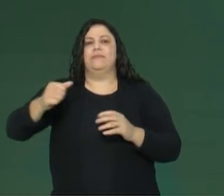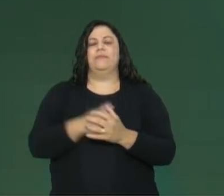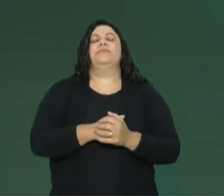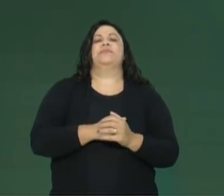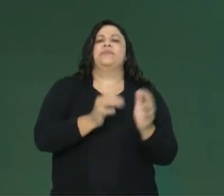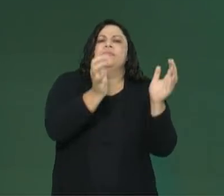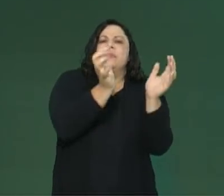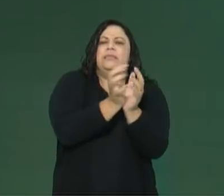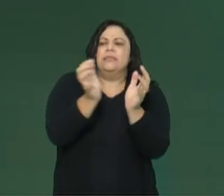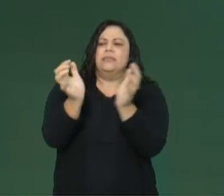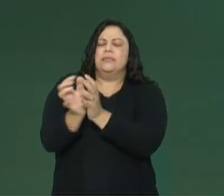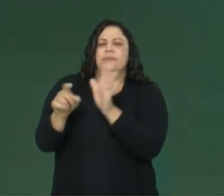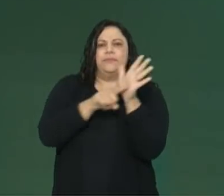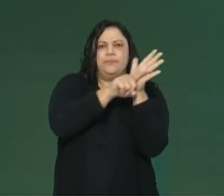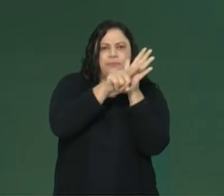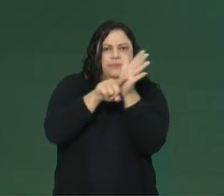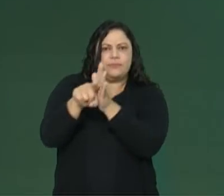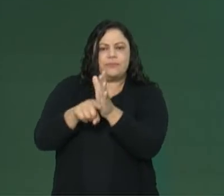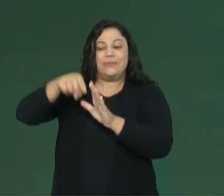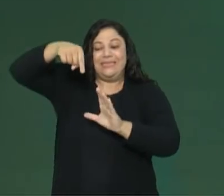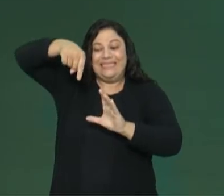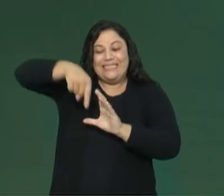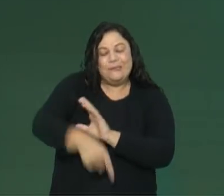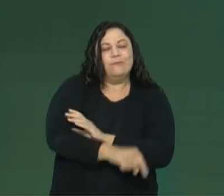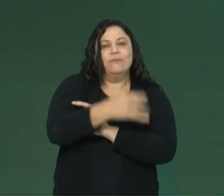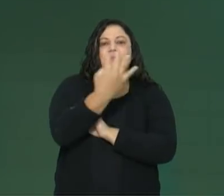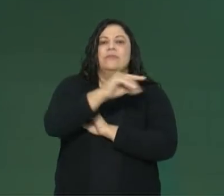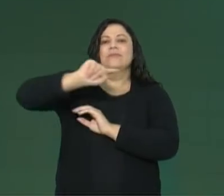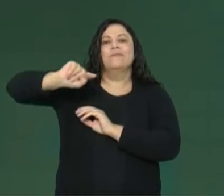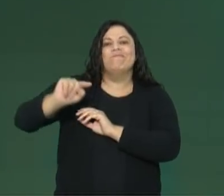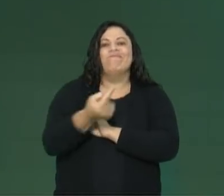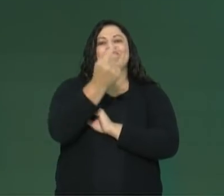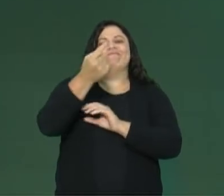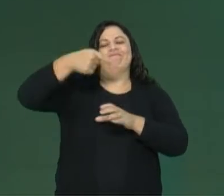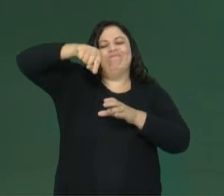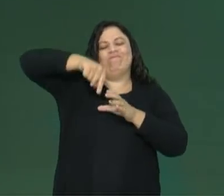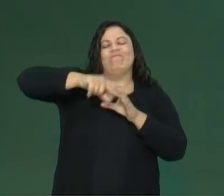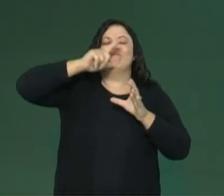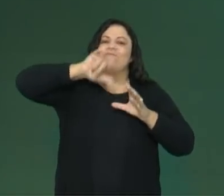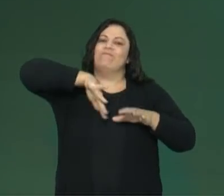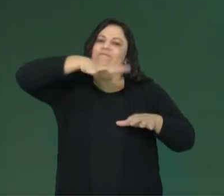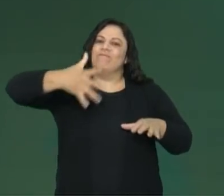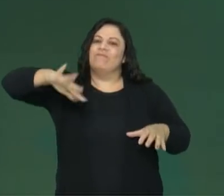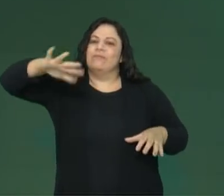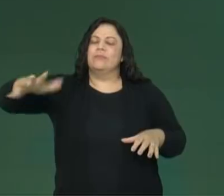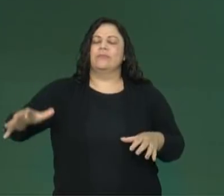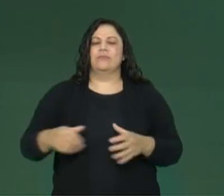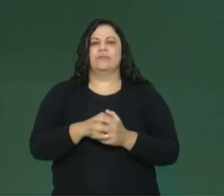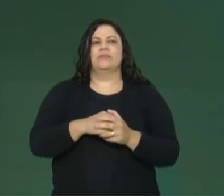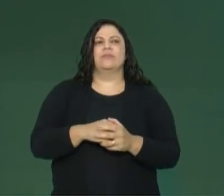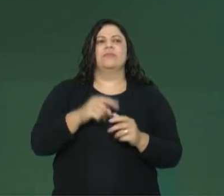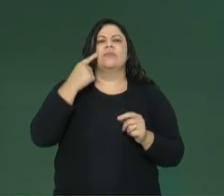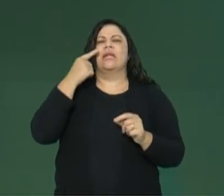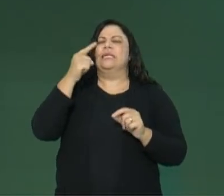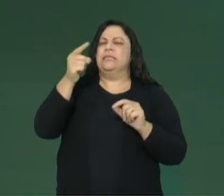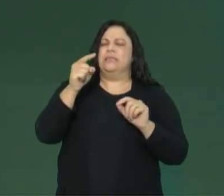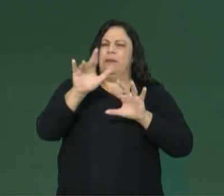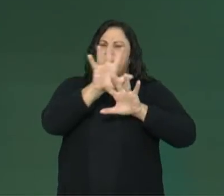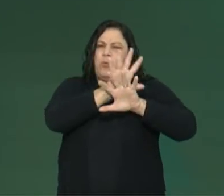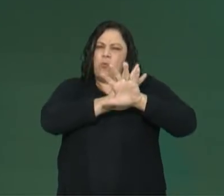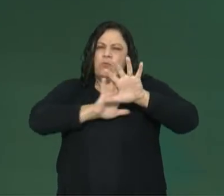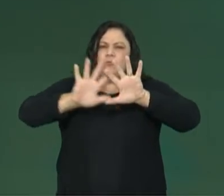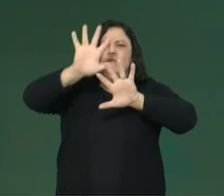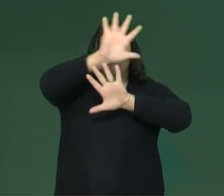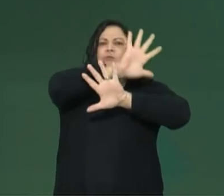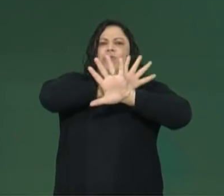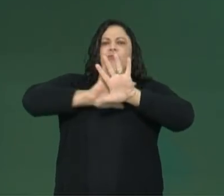Classificação científica. Mais de 4.000 metros de profundidade no oceano. Por isso as imagens sempre com esses fundos escuros, né? Porque